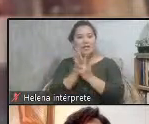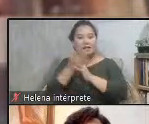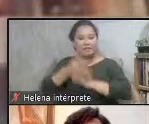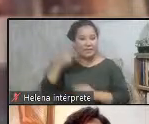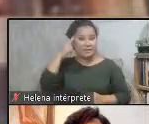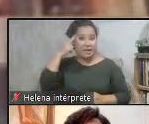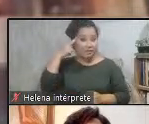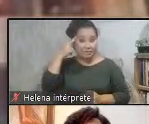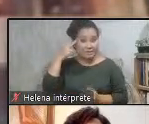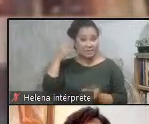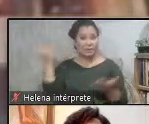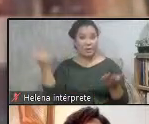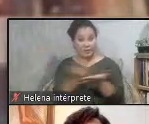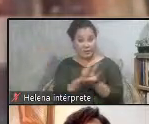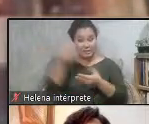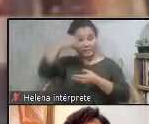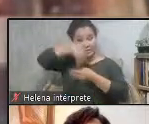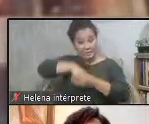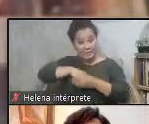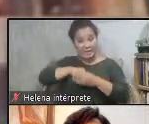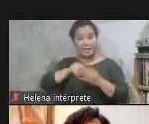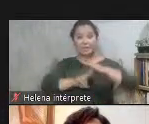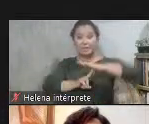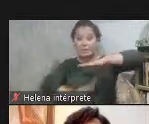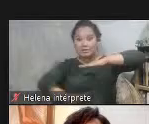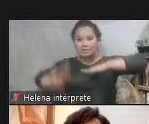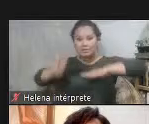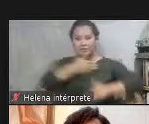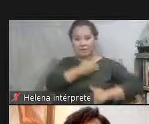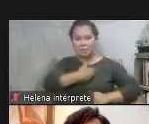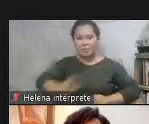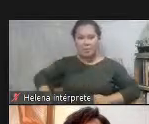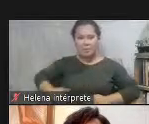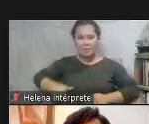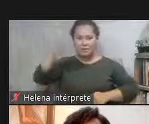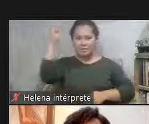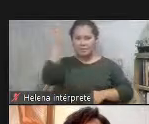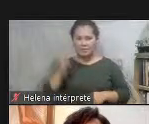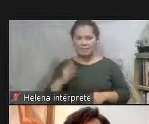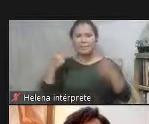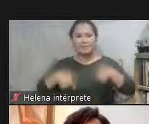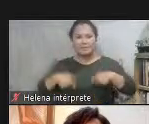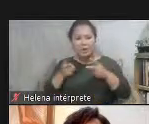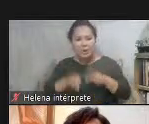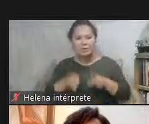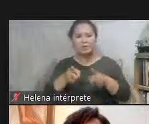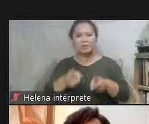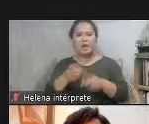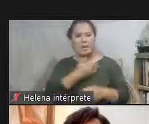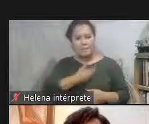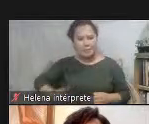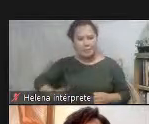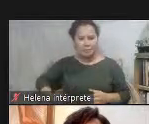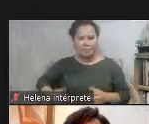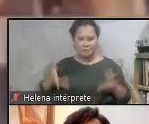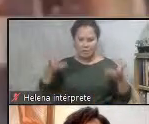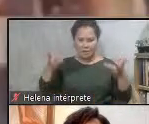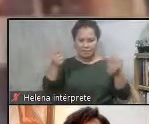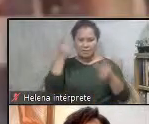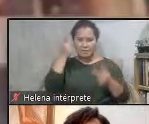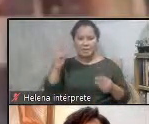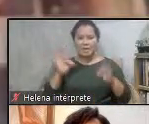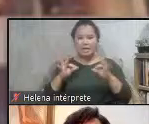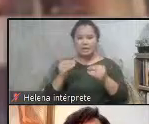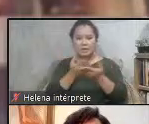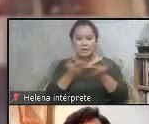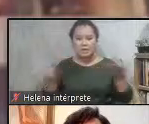Universidade Pública Brasileira, que precisa seguir sendo pública, gratuita, de excelência e para todos. Nesse momento, para